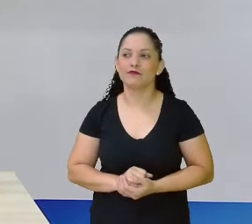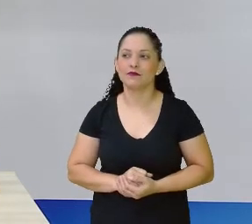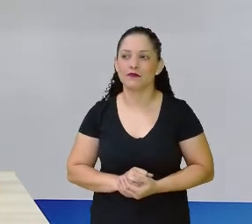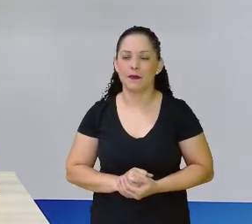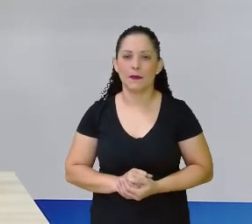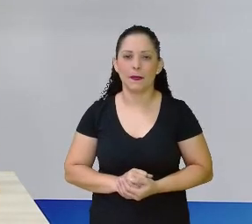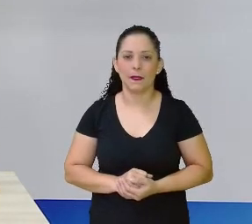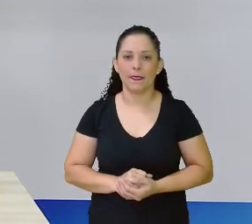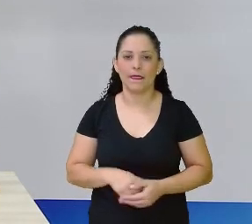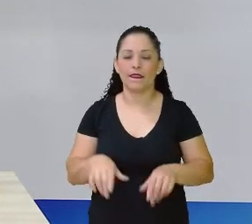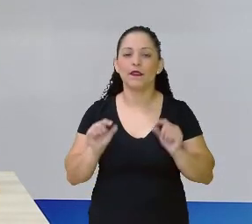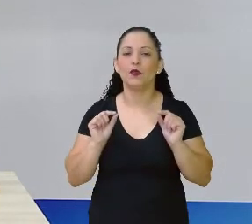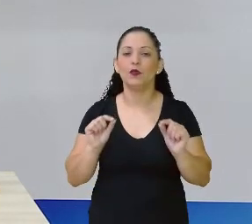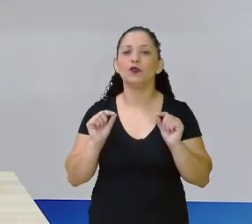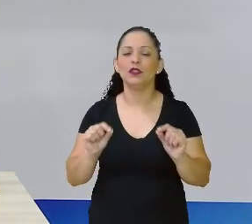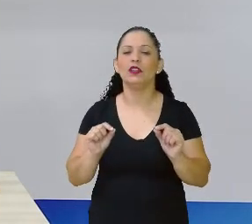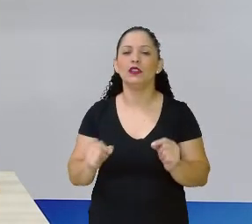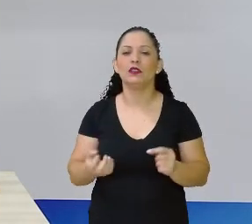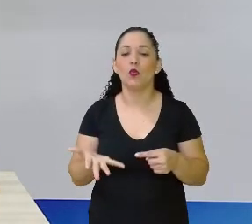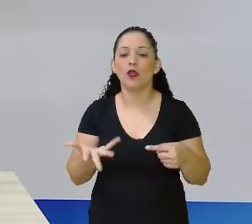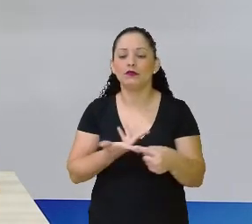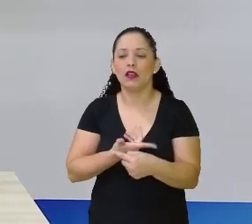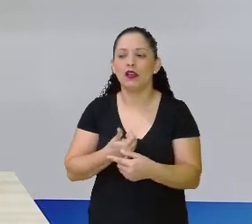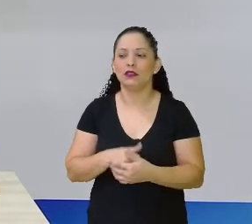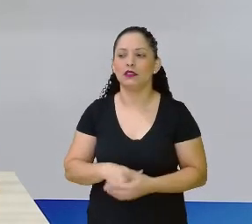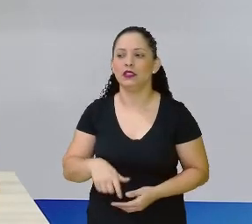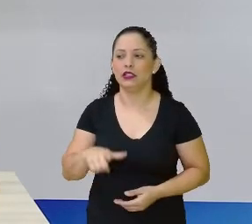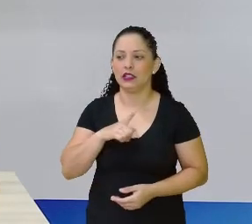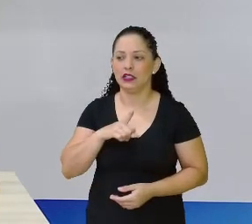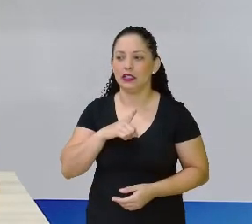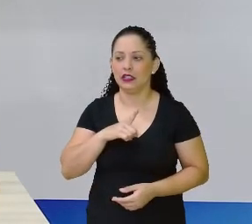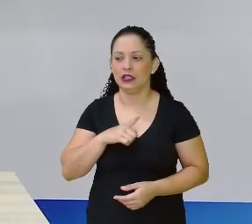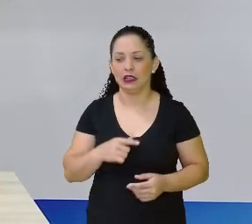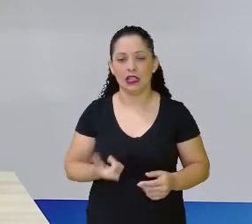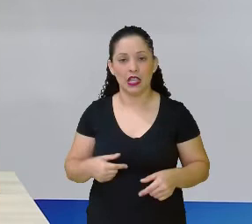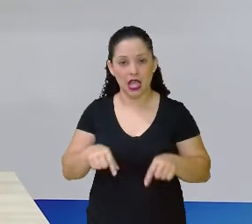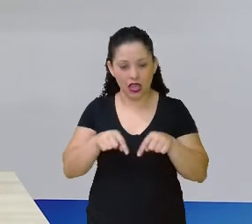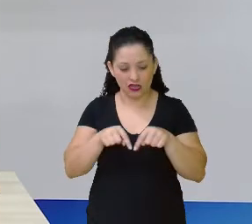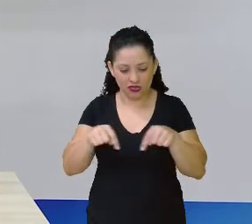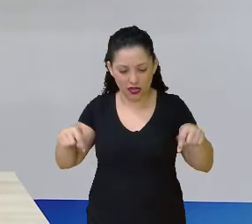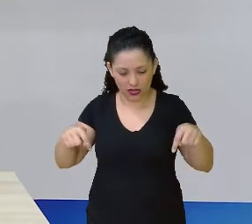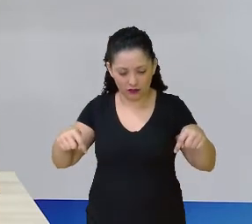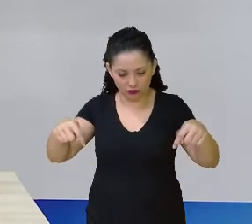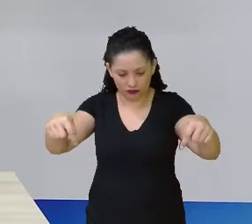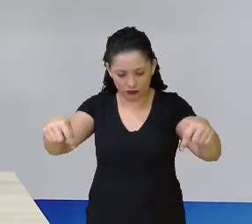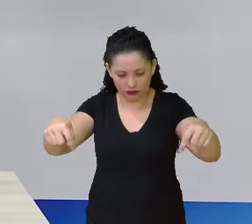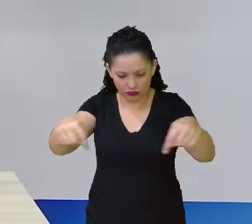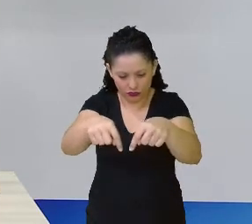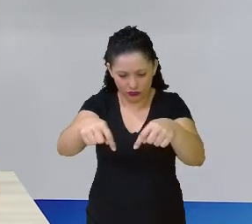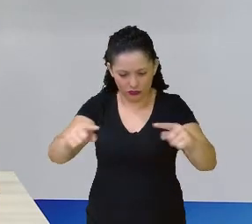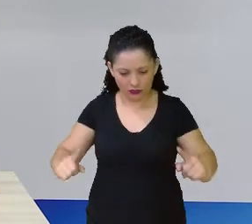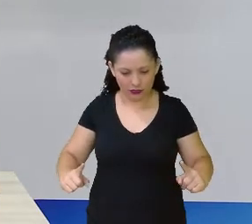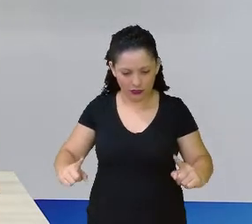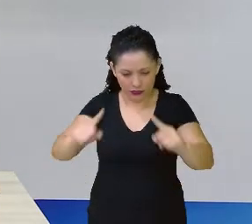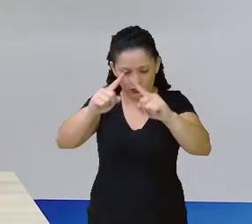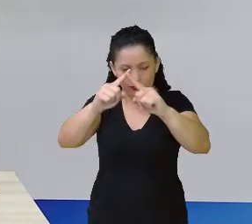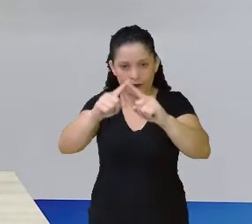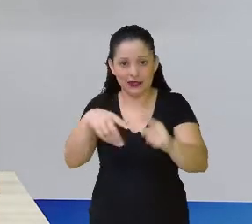segmentos de reta? Se a gente contar aqui, ó, 1, 2, 3, 4, 5,